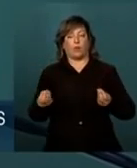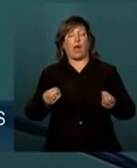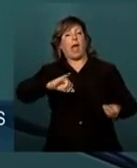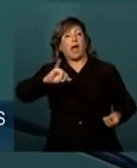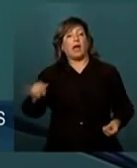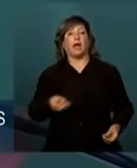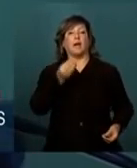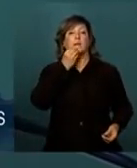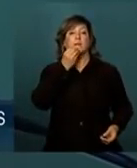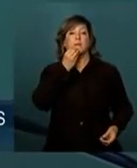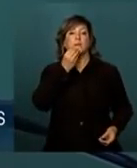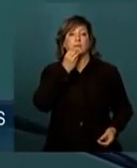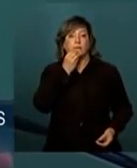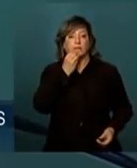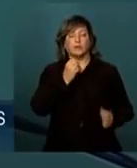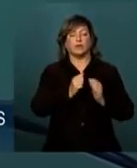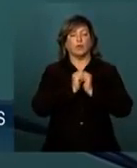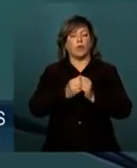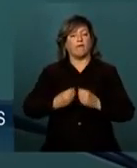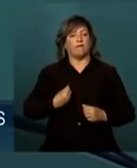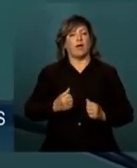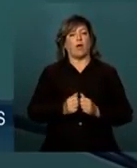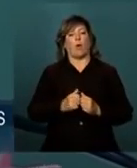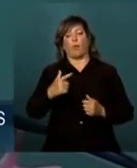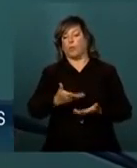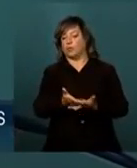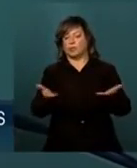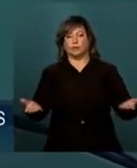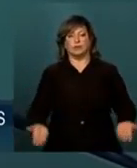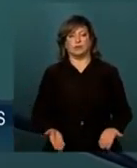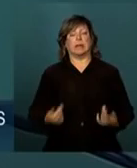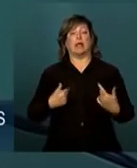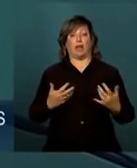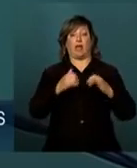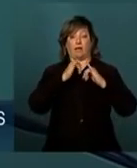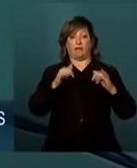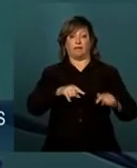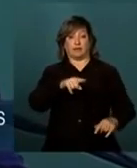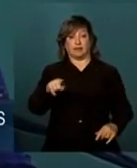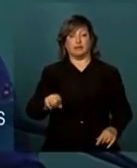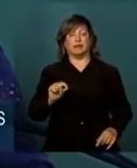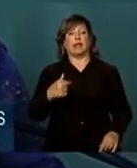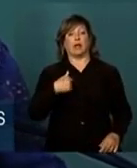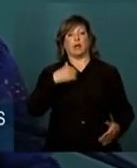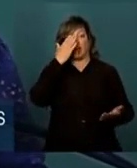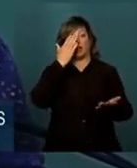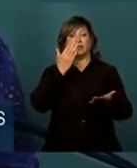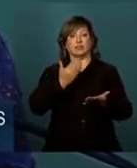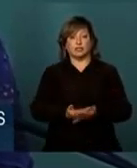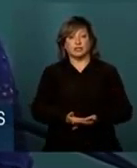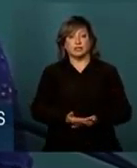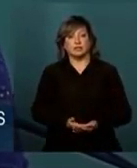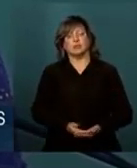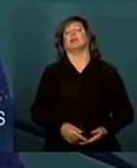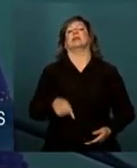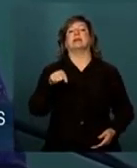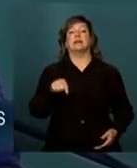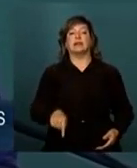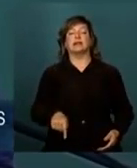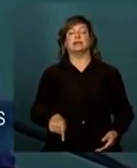aproveitar de uma e conviver muito bem com a outra. Quero dizer que eu acredito nesse